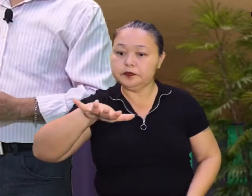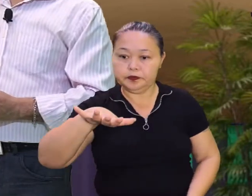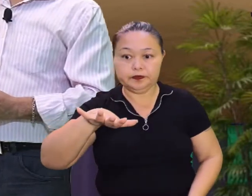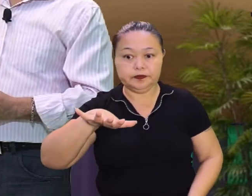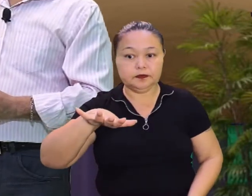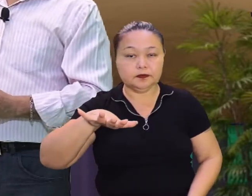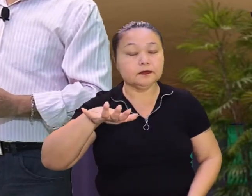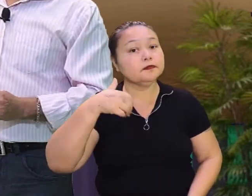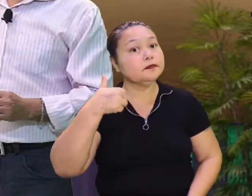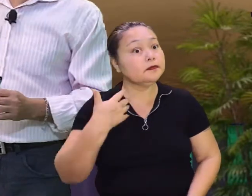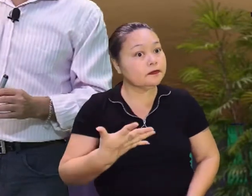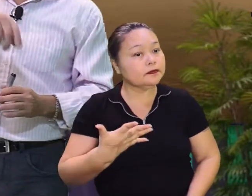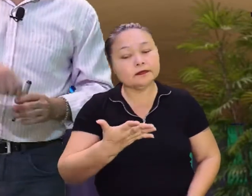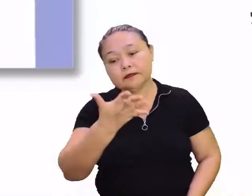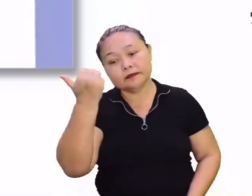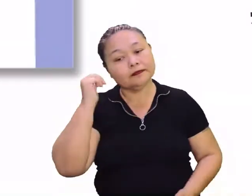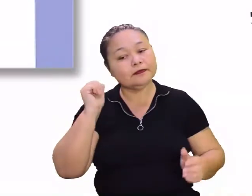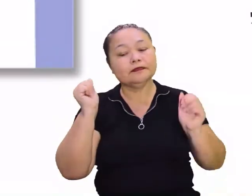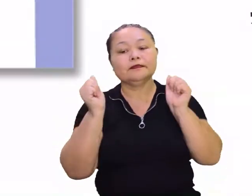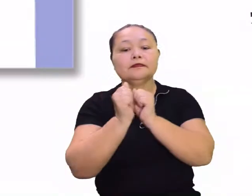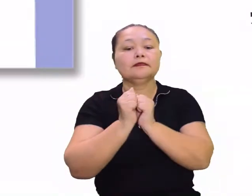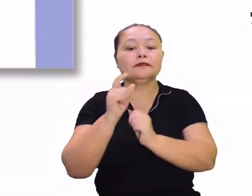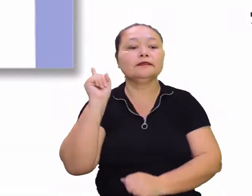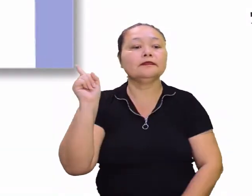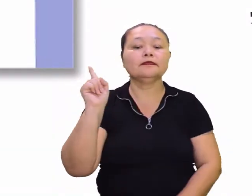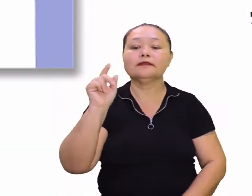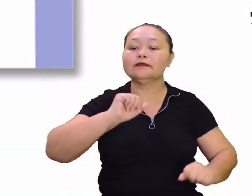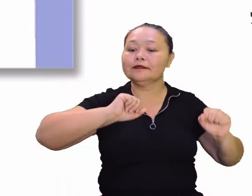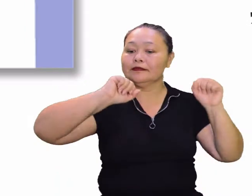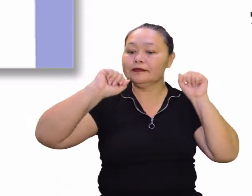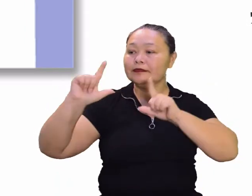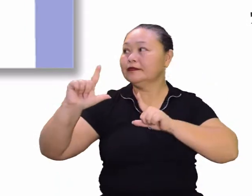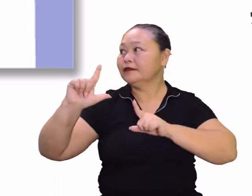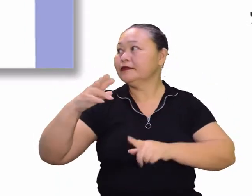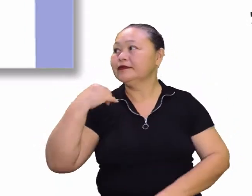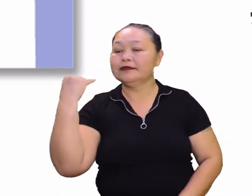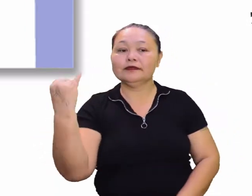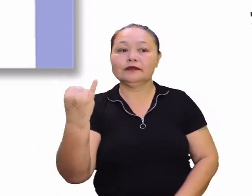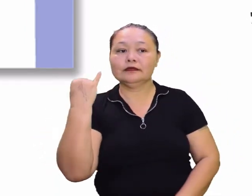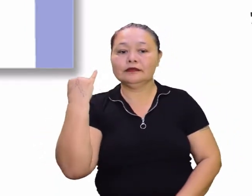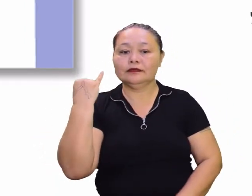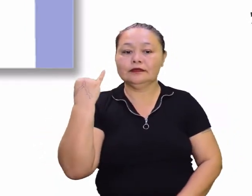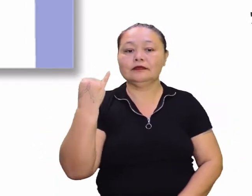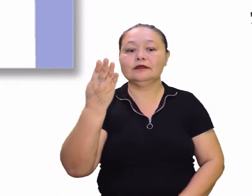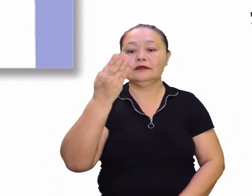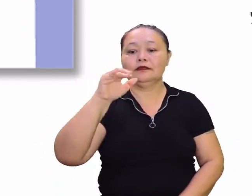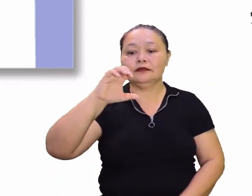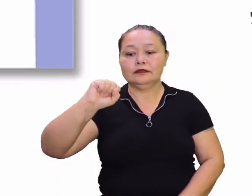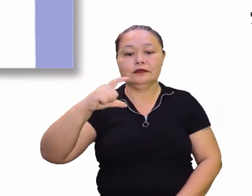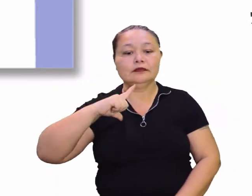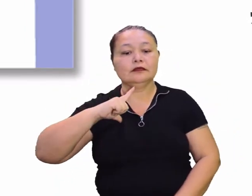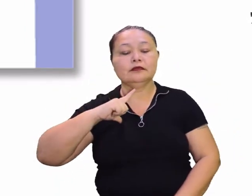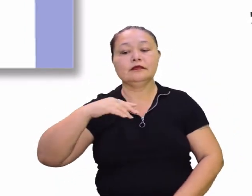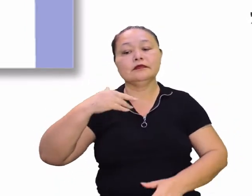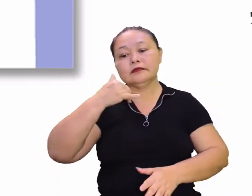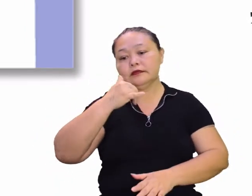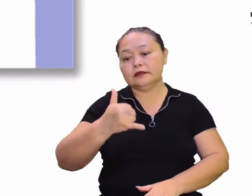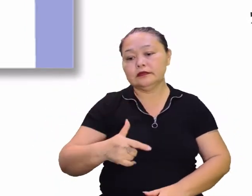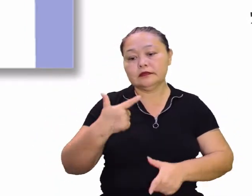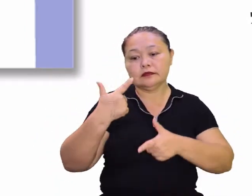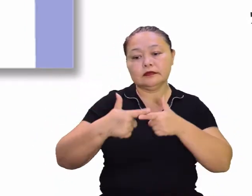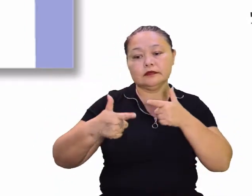Beleza. Então, vamos junto? Vamos lá no quadro. A importância dos BRICS e a demanda